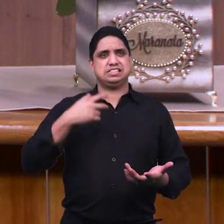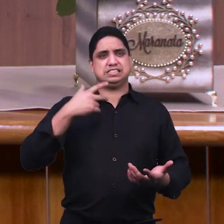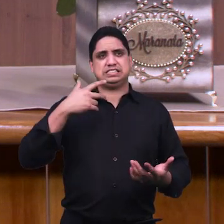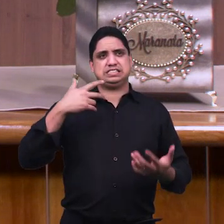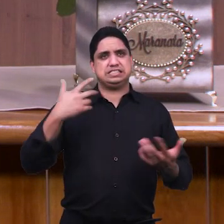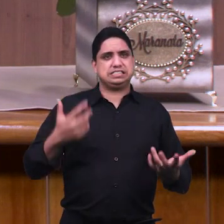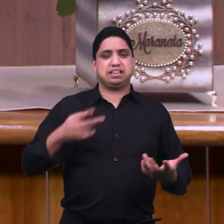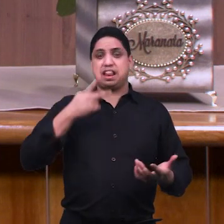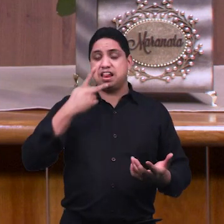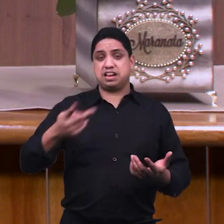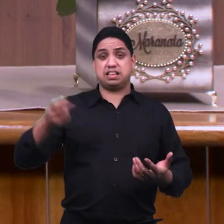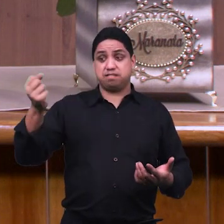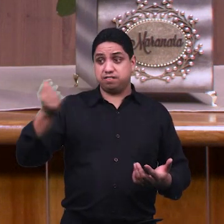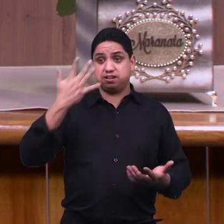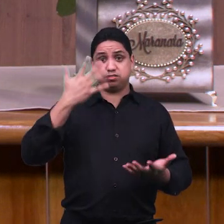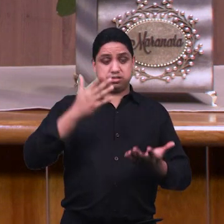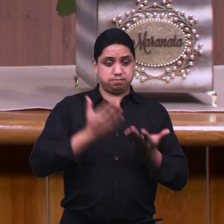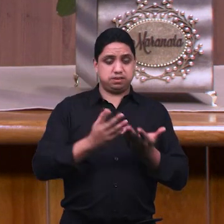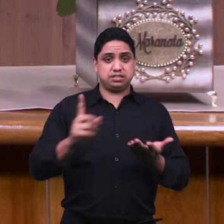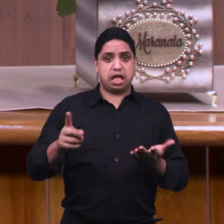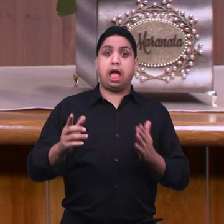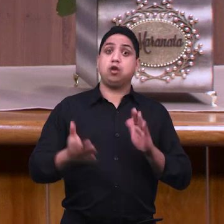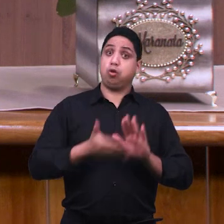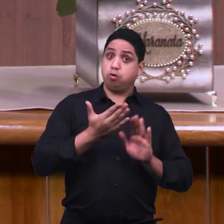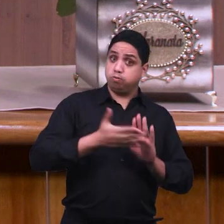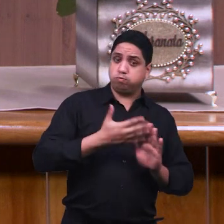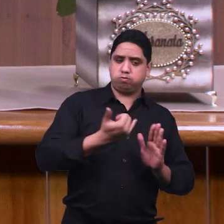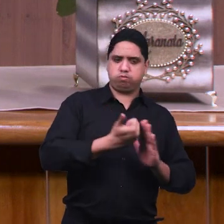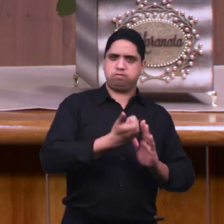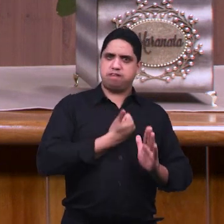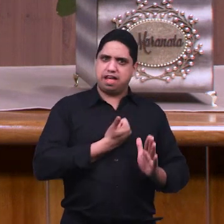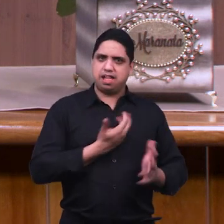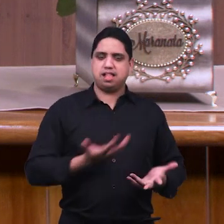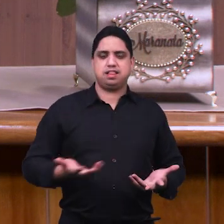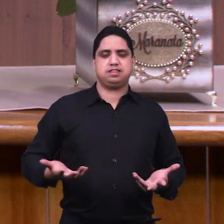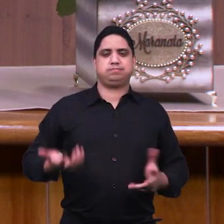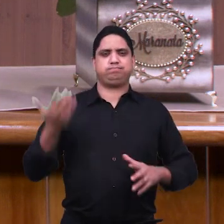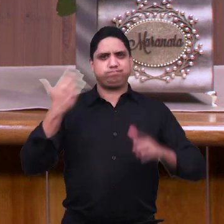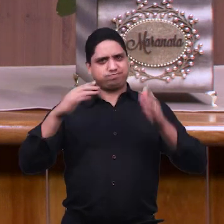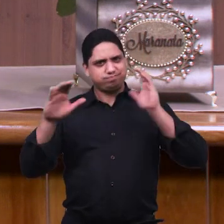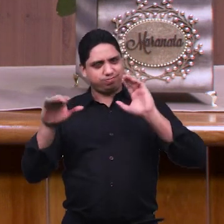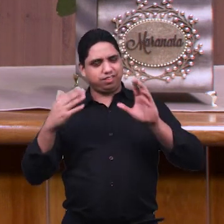Ele fala nas revelações bíblicas, até no louvor sendo cantado na igreja.